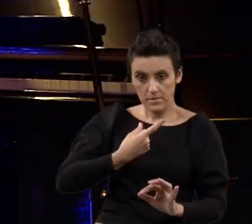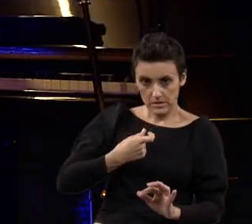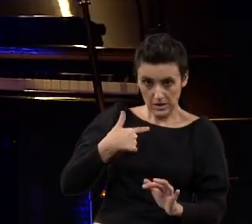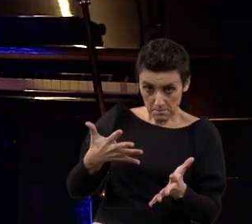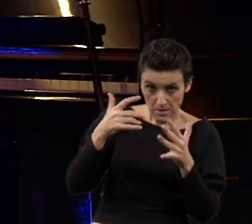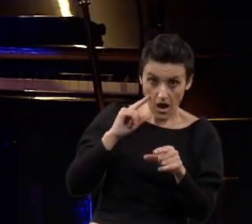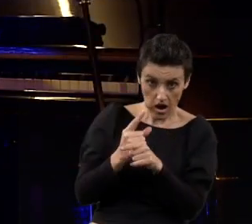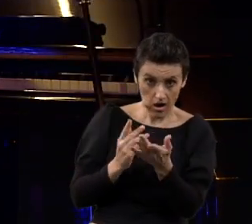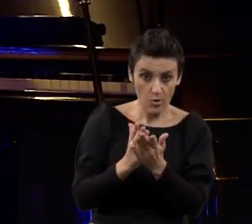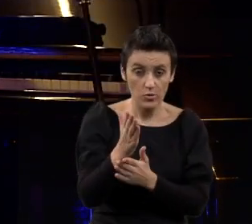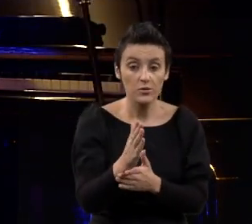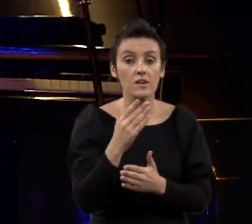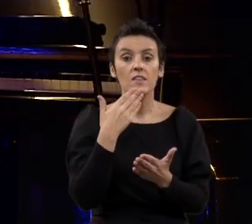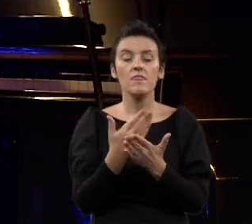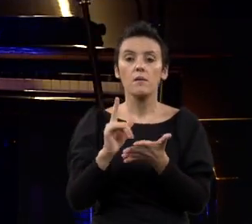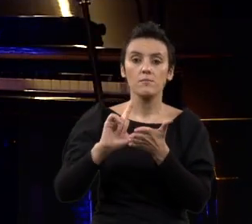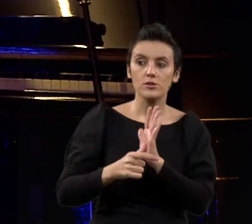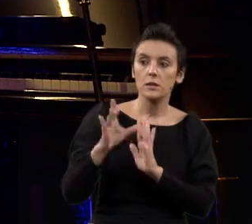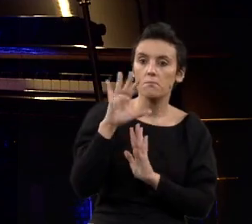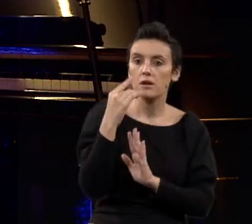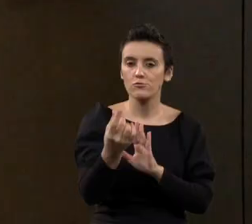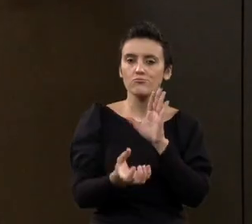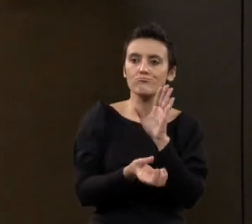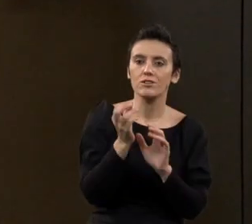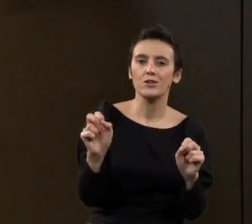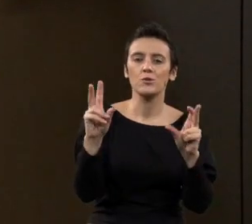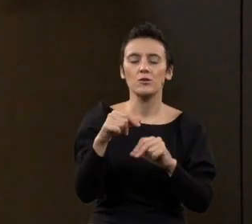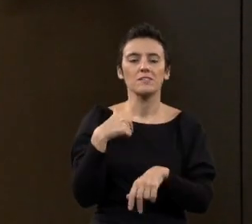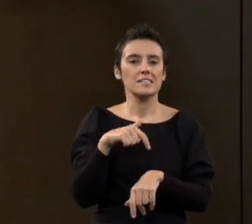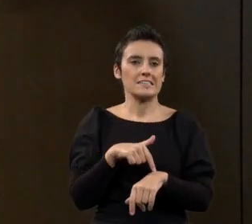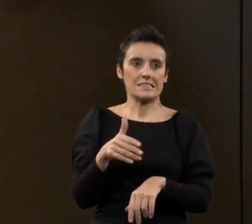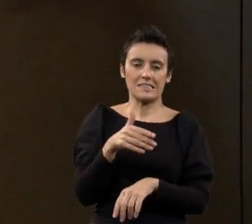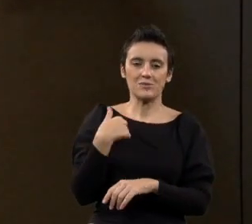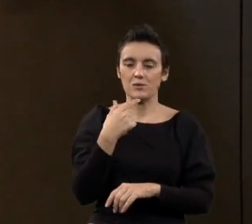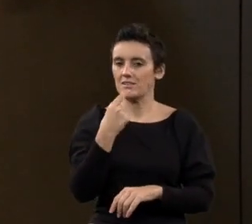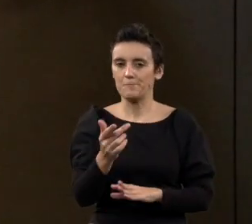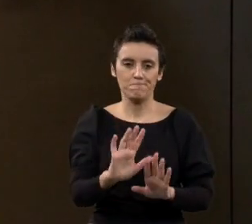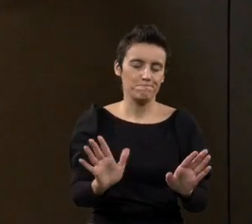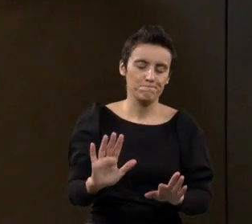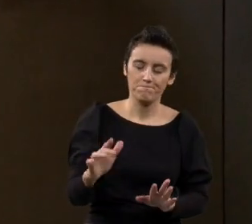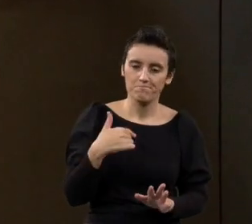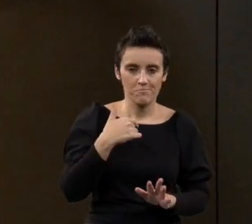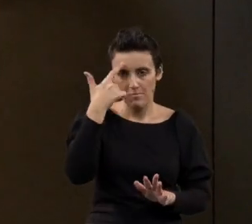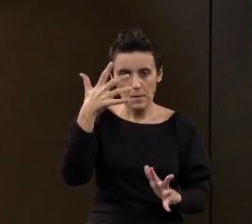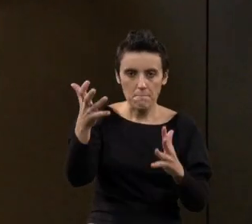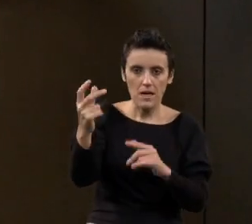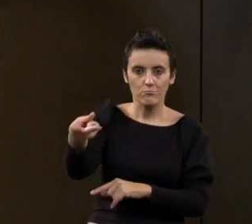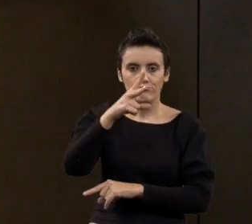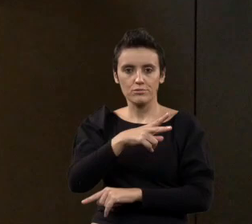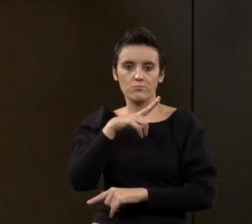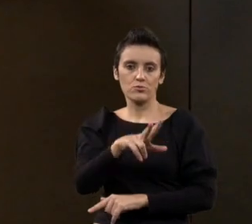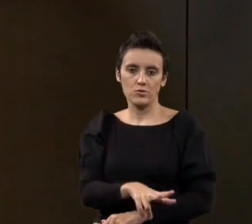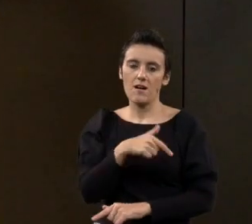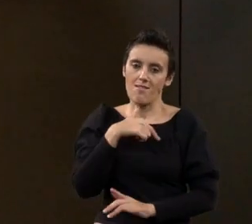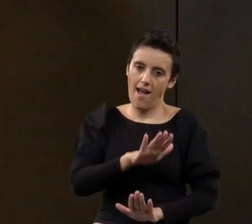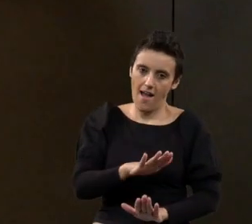em continuar, depois iam evoluir com um novo projeto e eu, nessa altura disse que estava, fazia intenções de voltar para Portugal porque